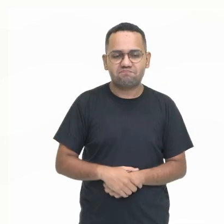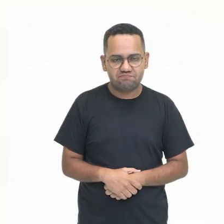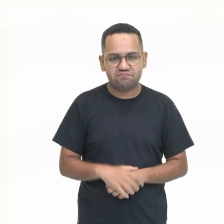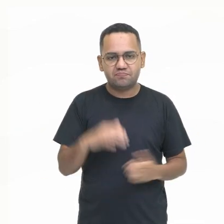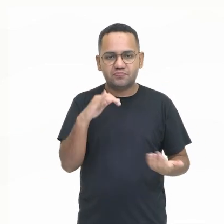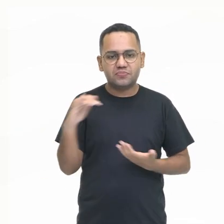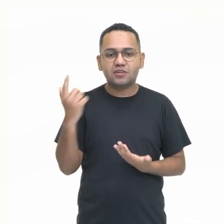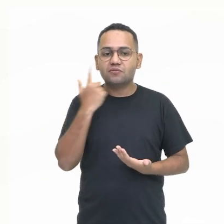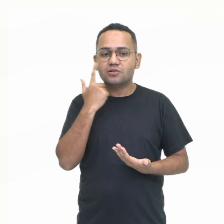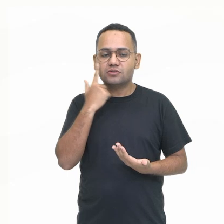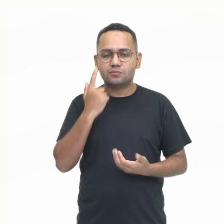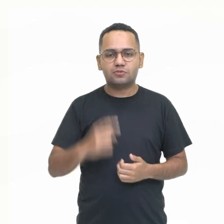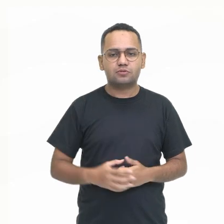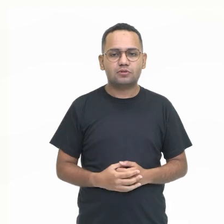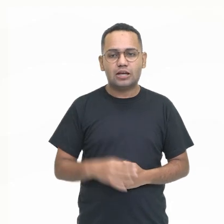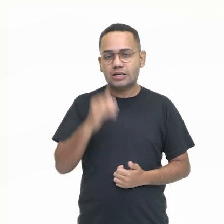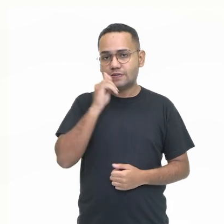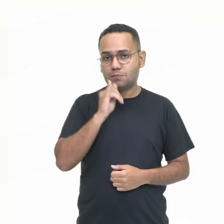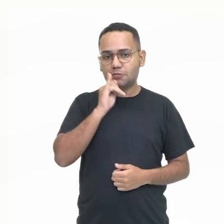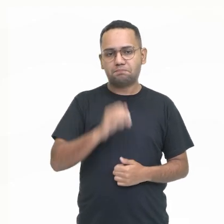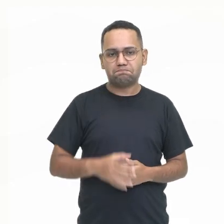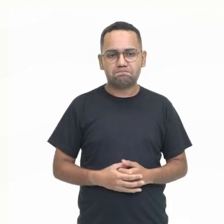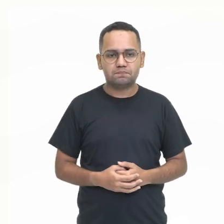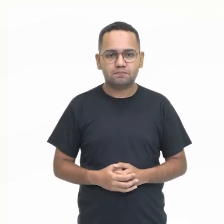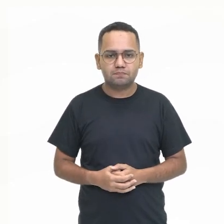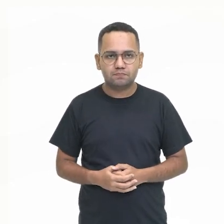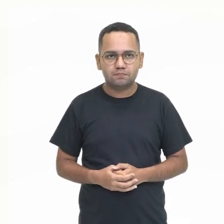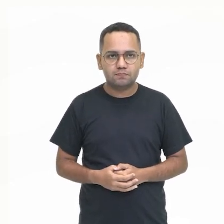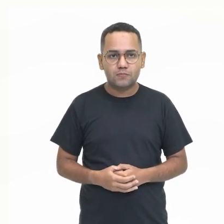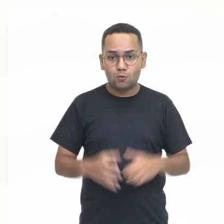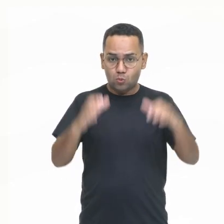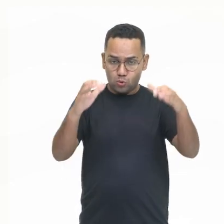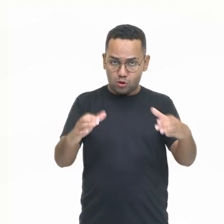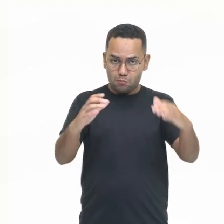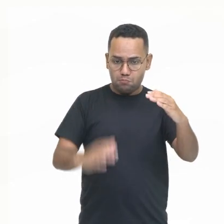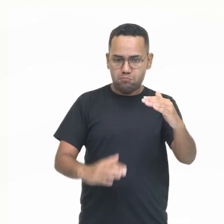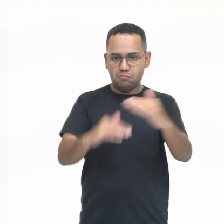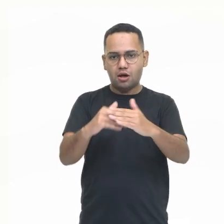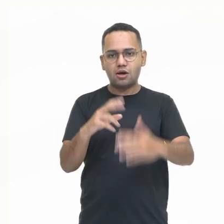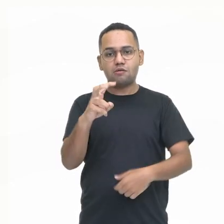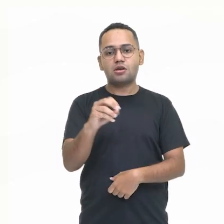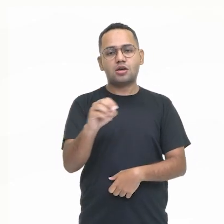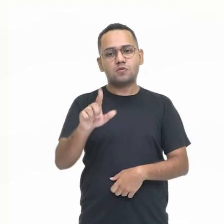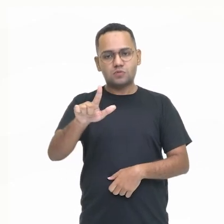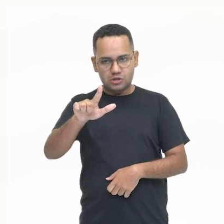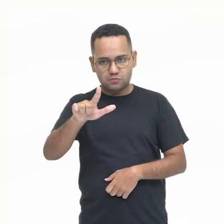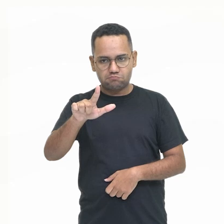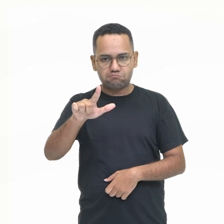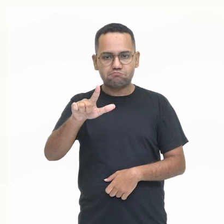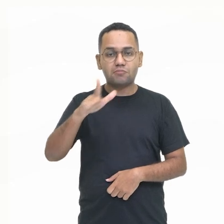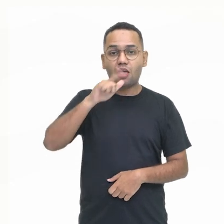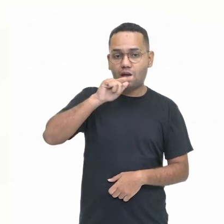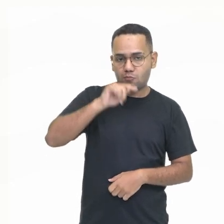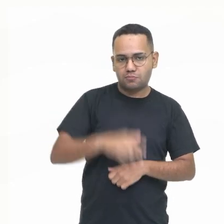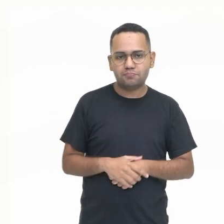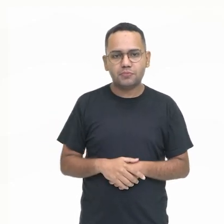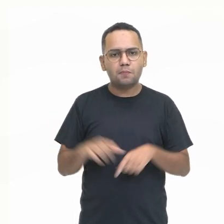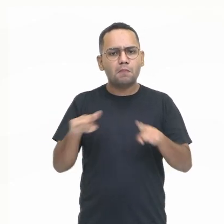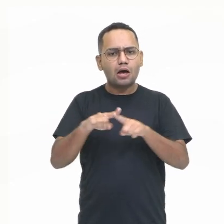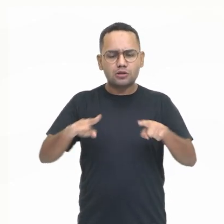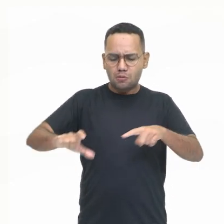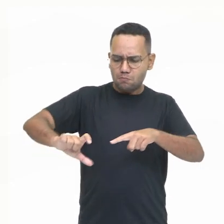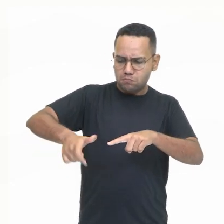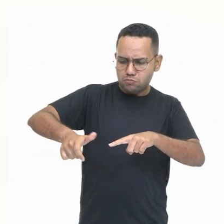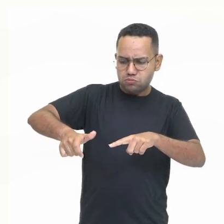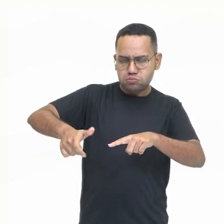bem interessante. Olha só, olha o que diz a questão. Um reservatório contendo 500 litros de água dispõe de uma válvula